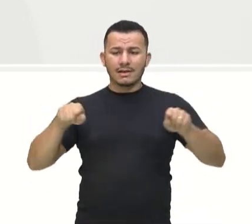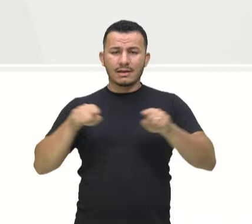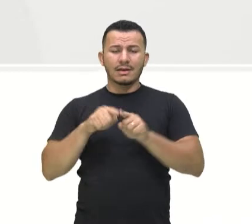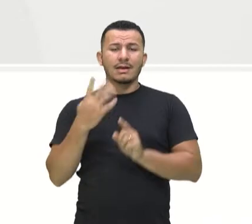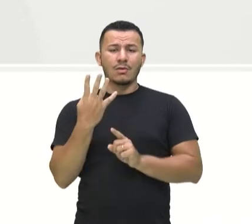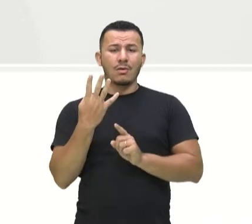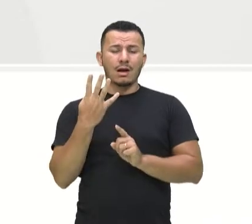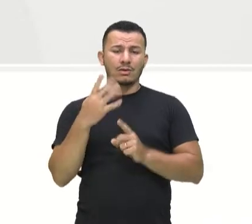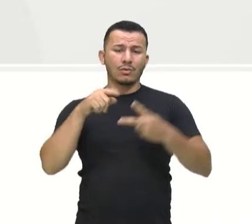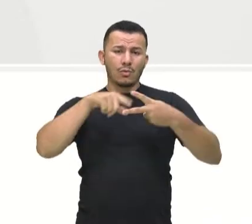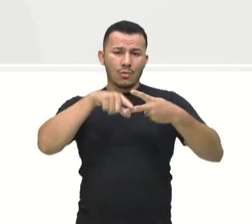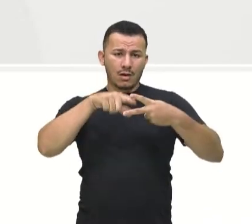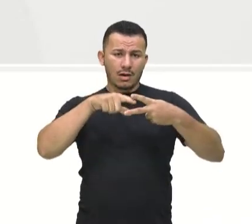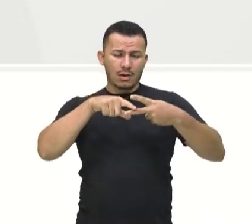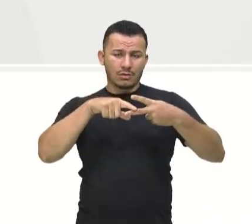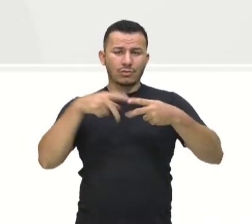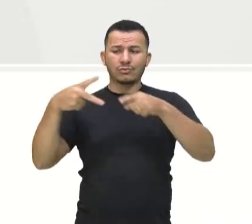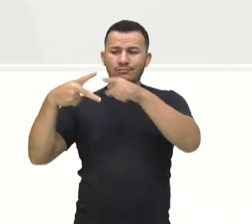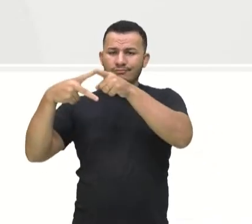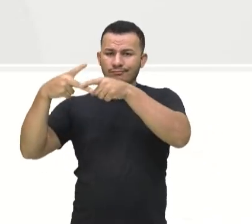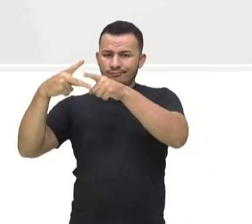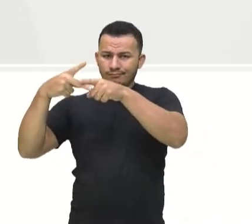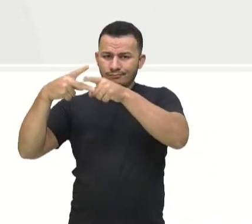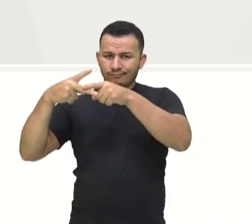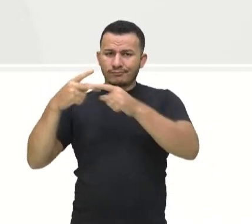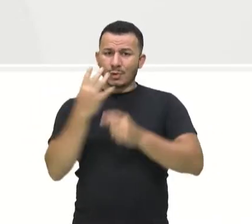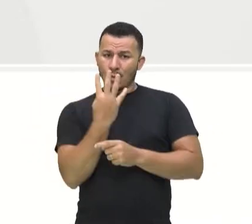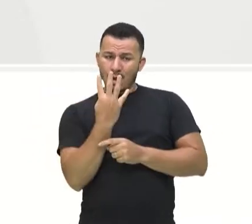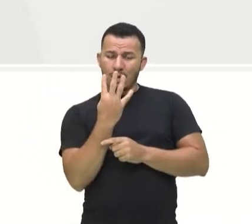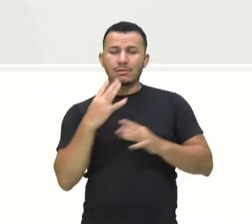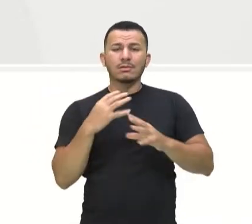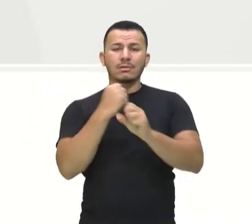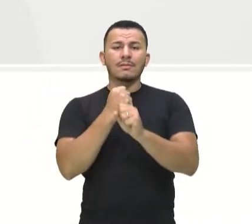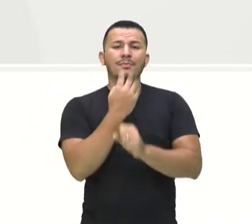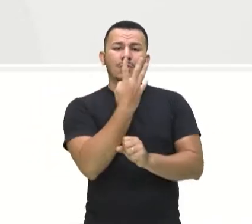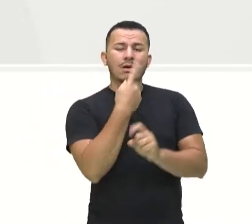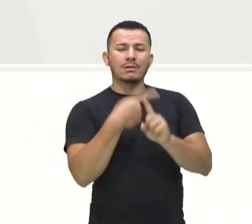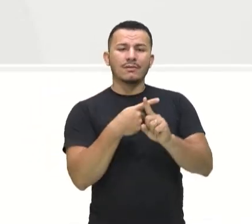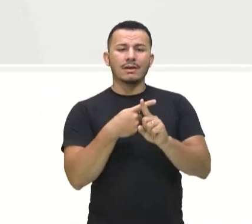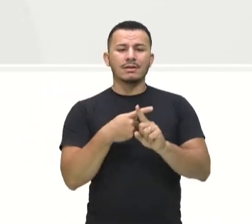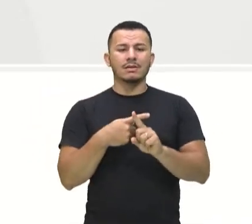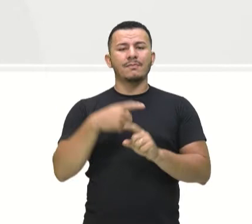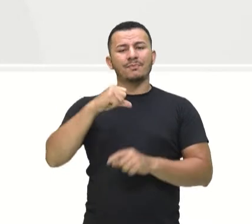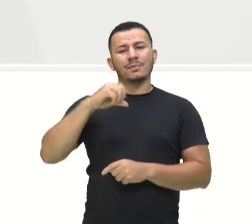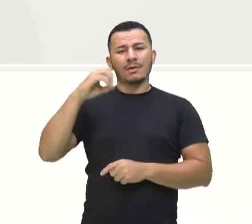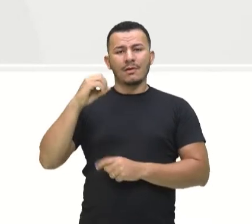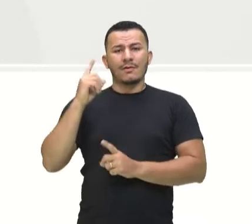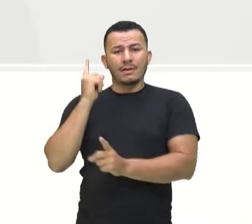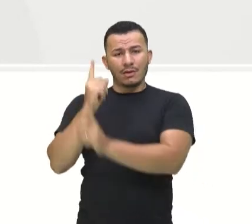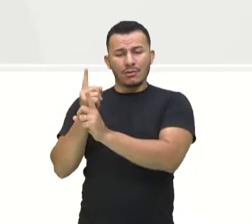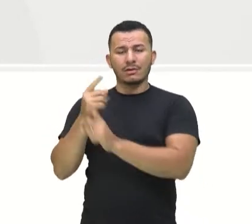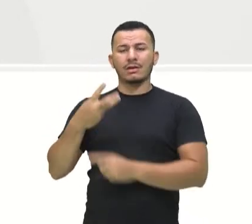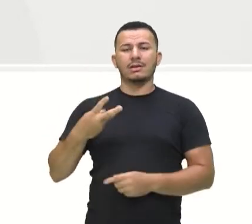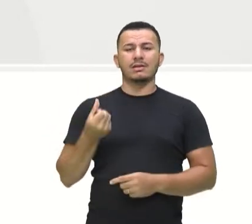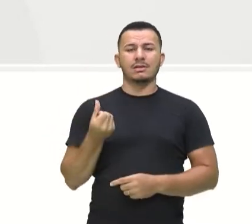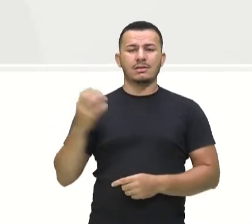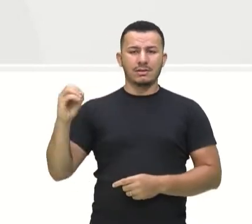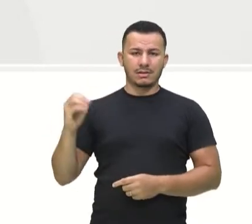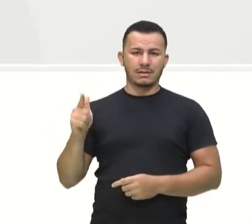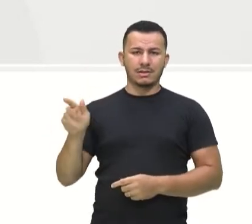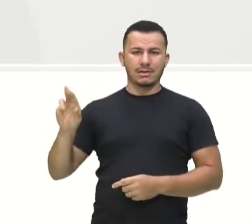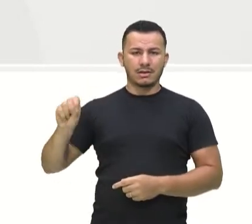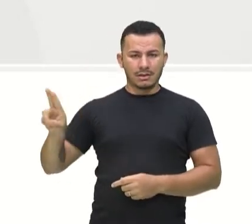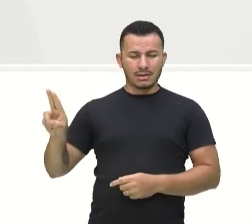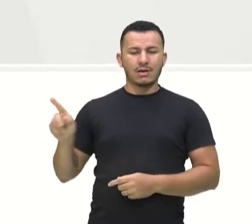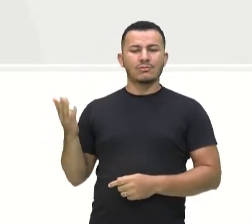4 ângulos externos e cada ângulo vale 90, que isso aqui ia nos dar, então, 360 graus. Beleza? Isso aqui